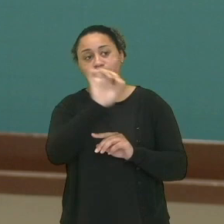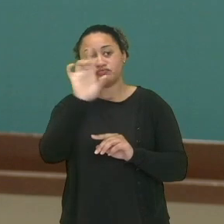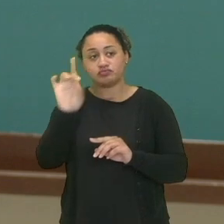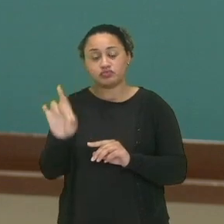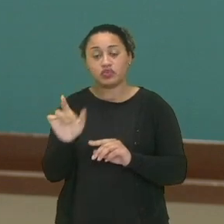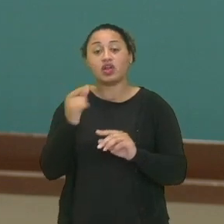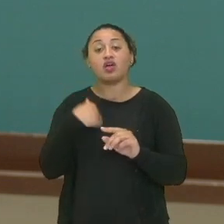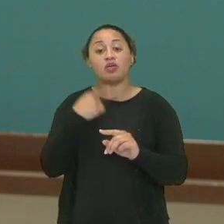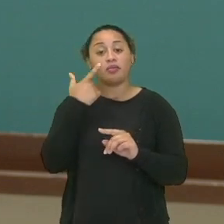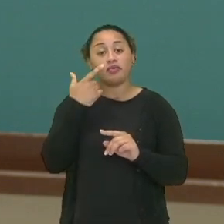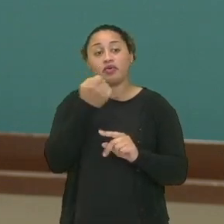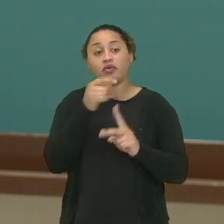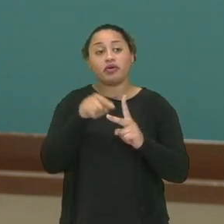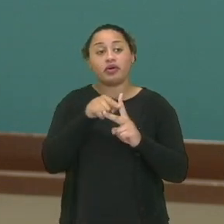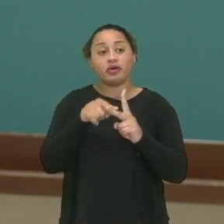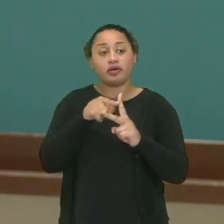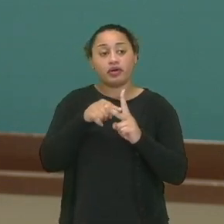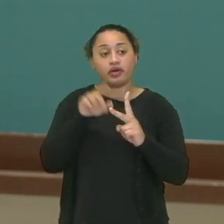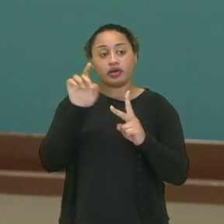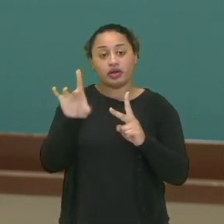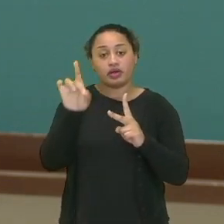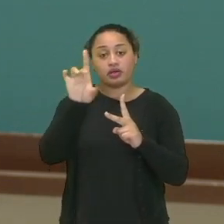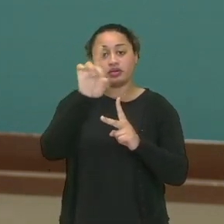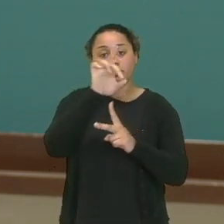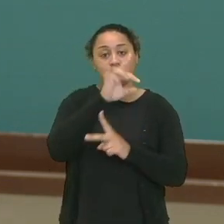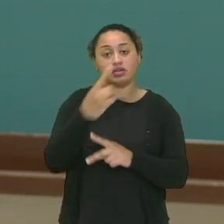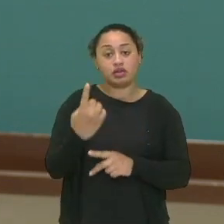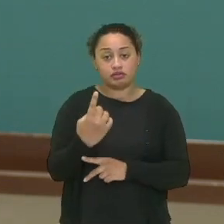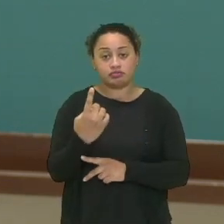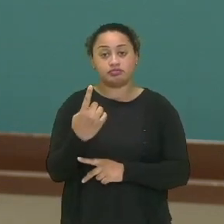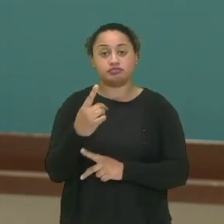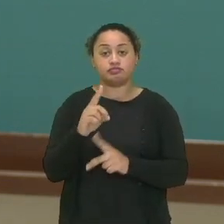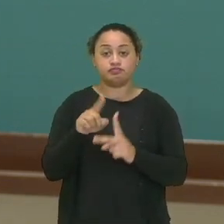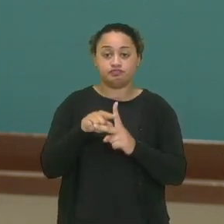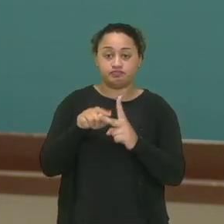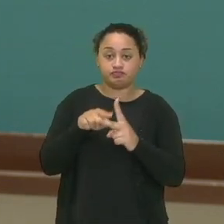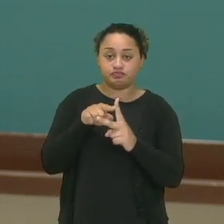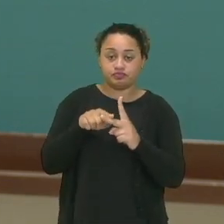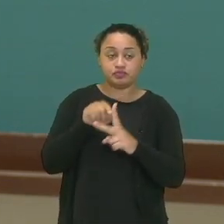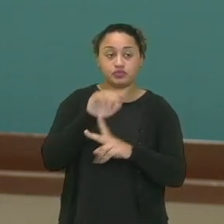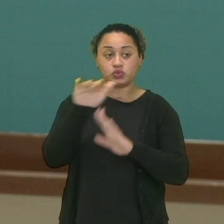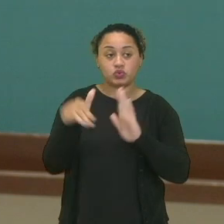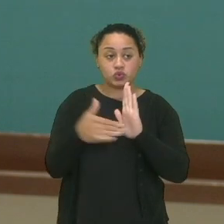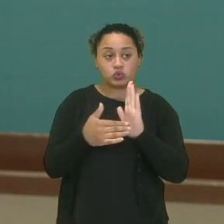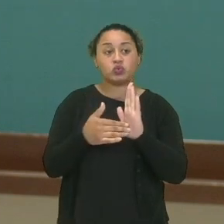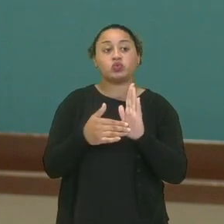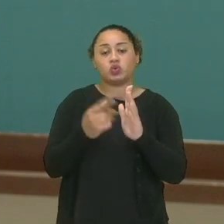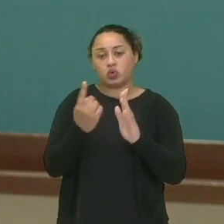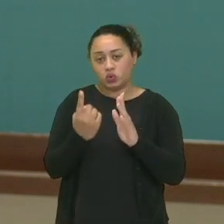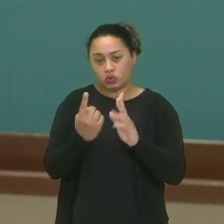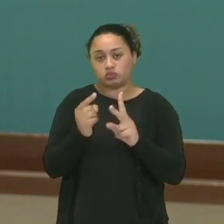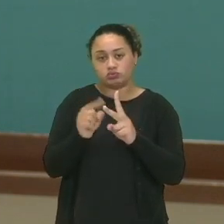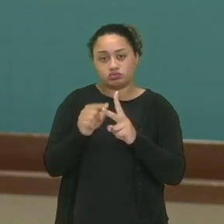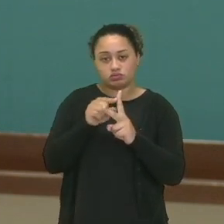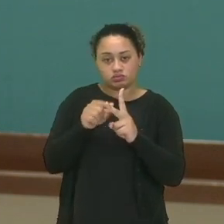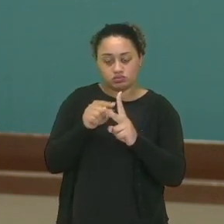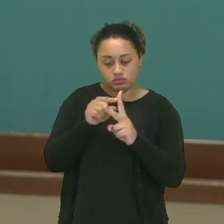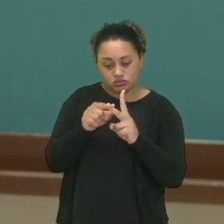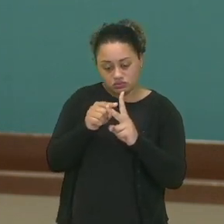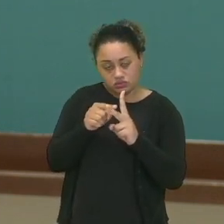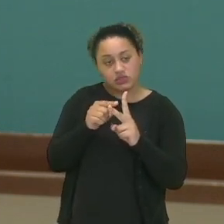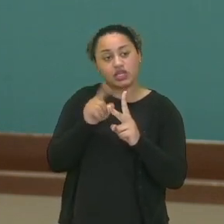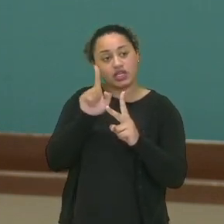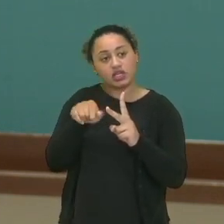quê? A angulação. Cada partezinha representando um ângulo, fechando ao todo, né, um ângulo, né, esse ângulo de 1 grau,